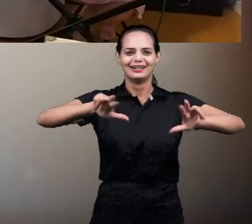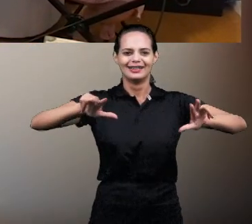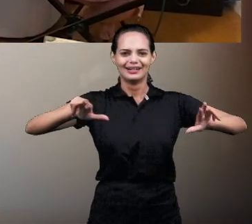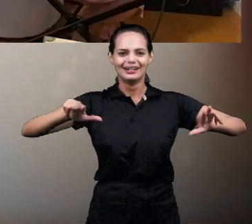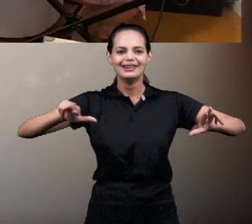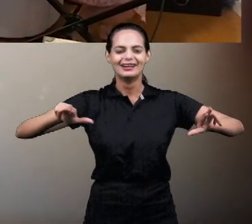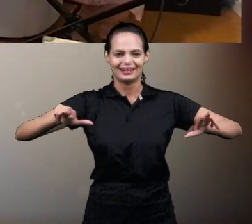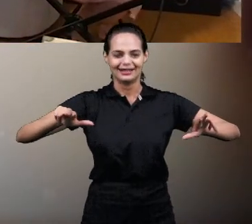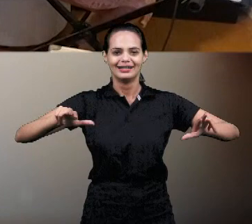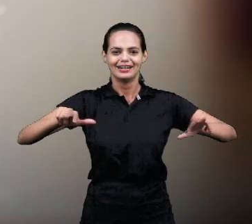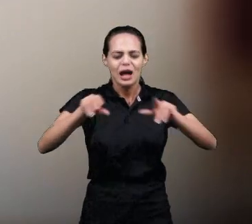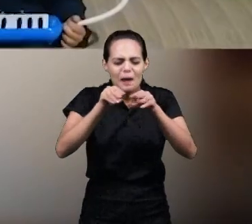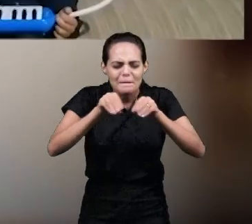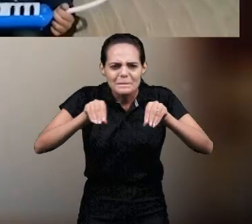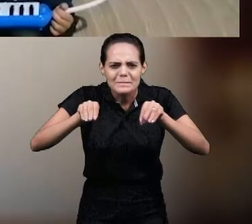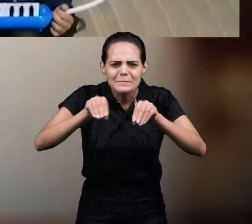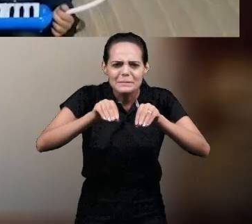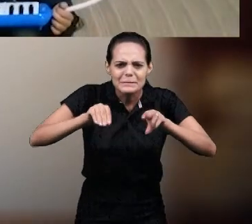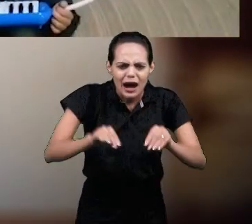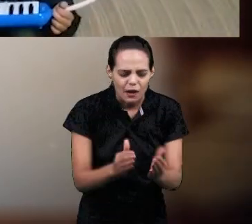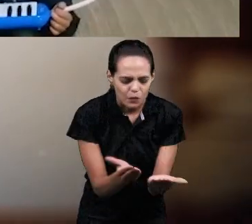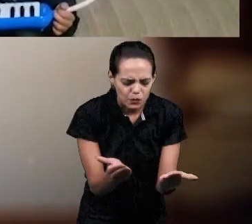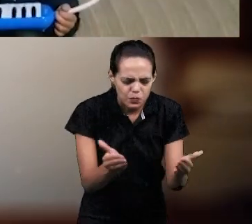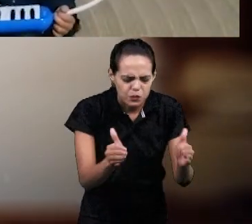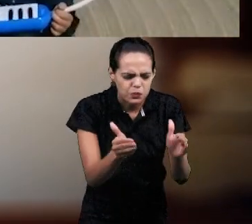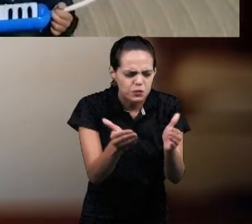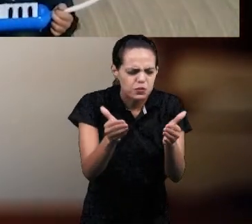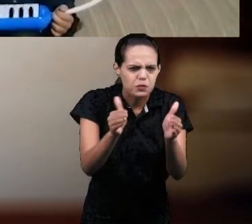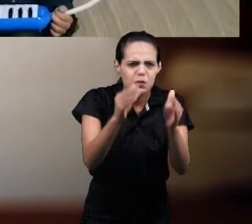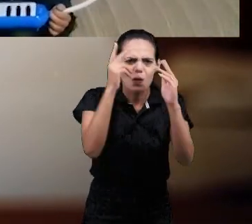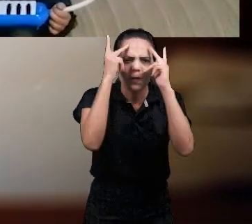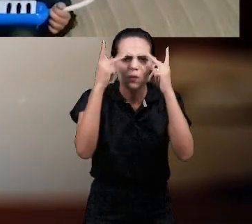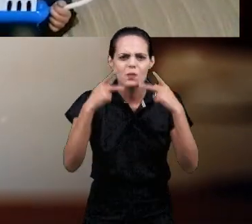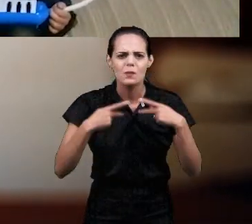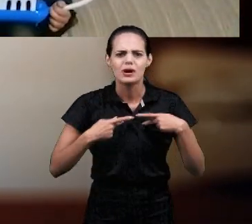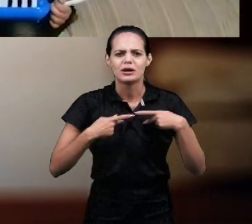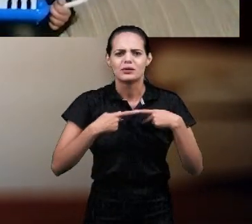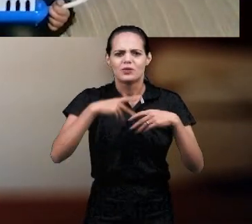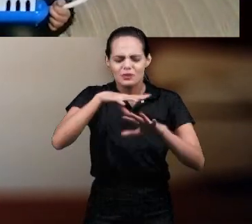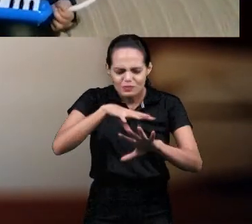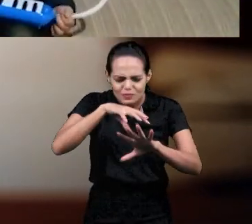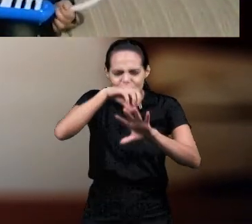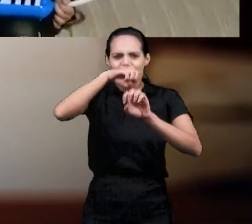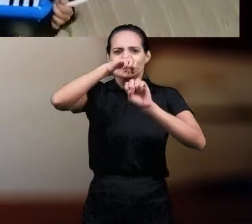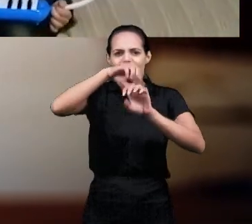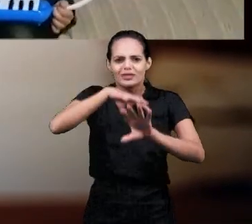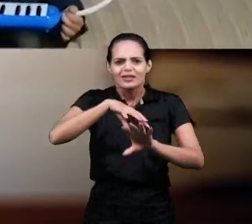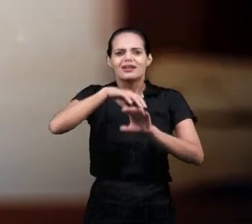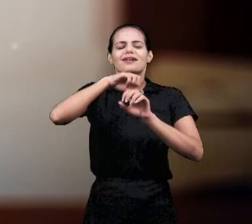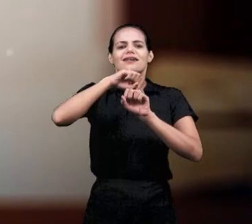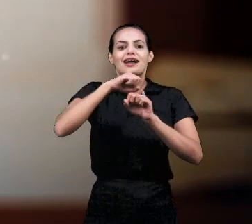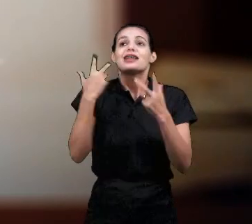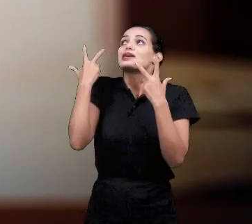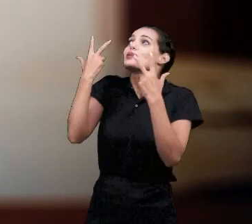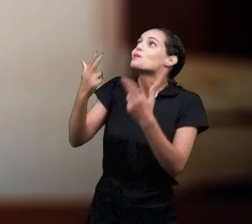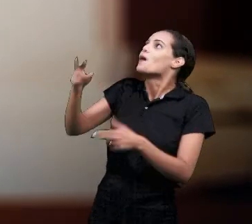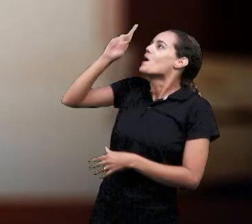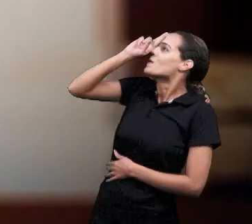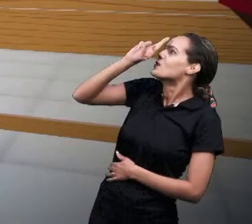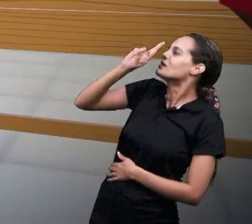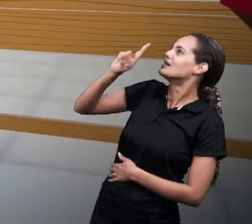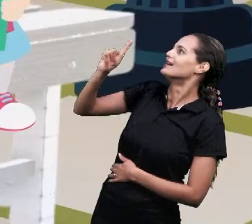no barro tu fizeste o homem, a tua imagem e